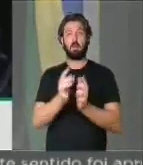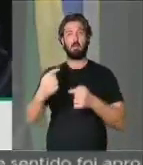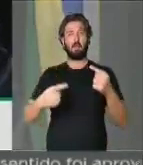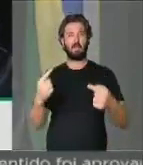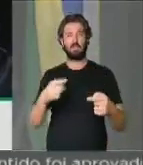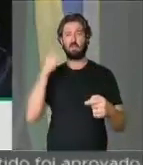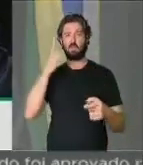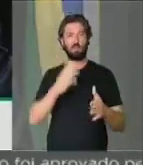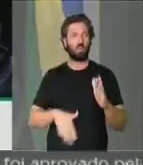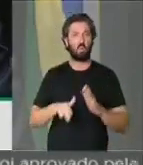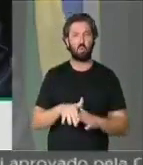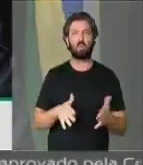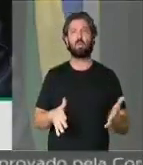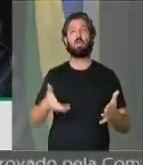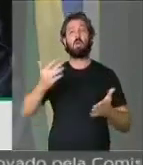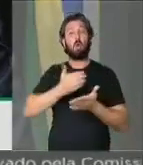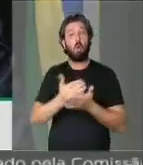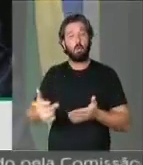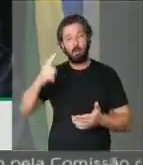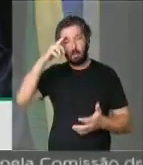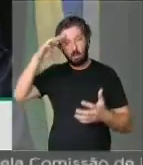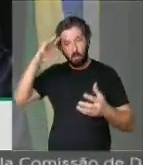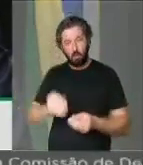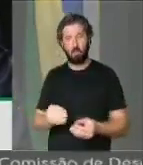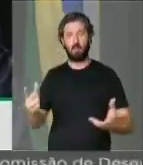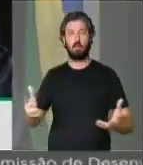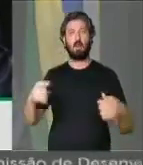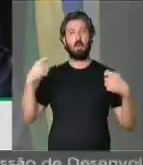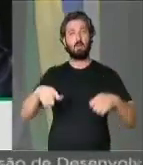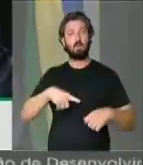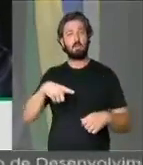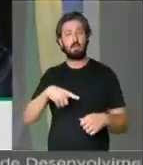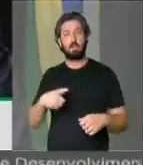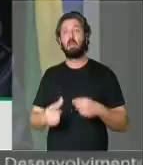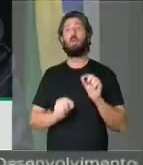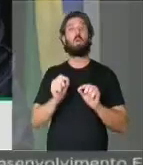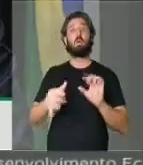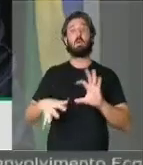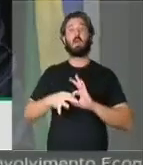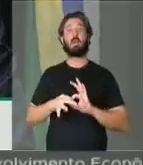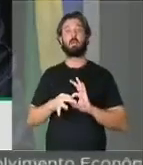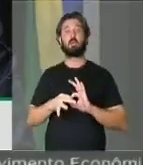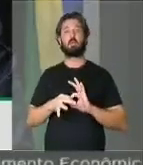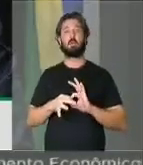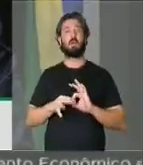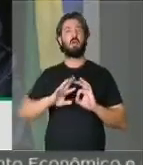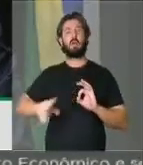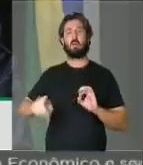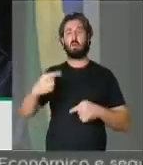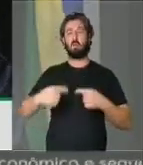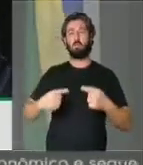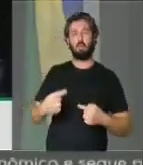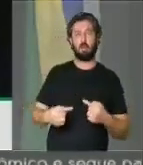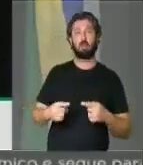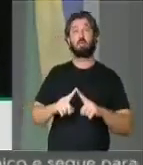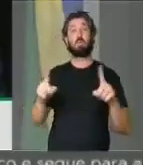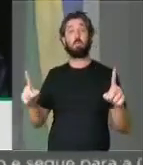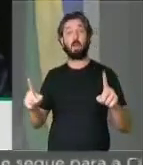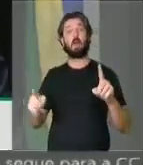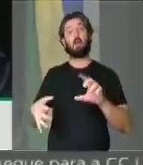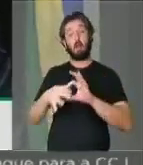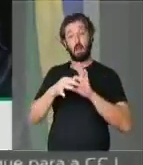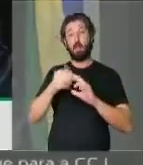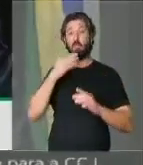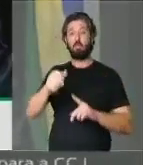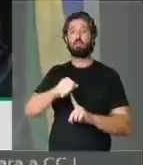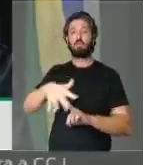que os parlamentares comecem a compreender a necessidade de uma aliança, não entre políticos, mas de uma aliança